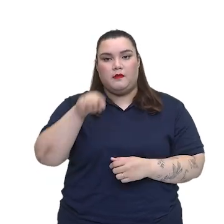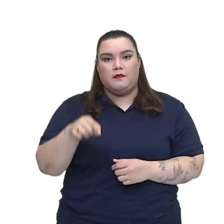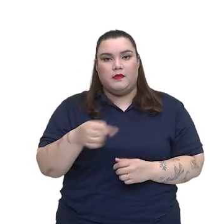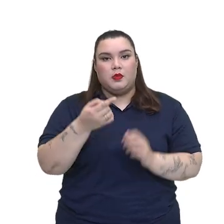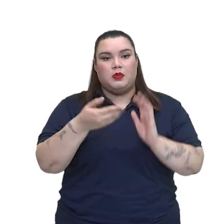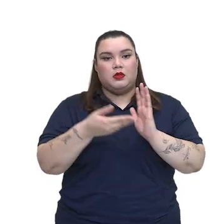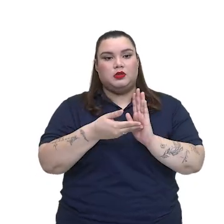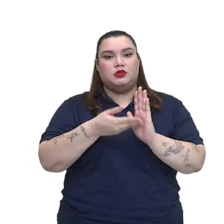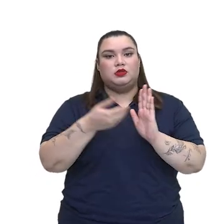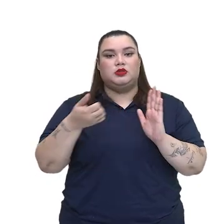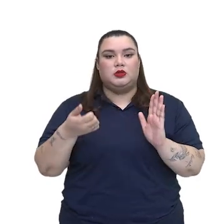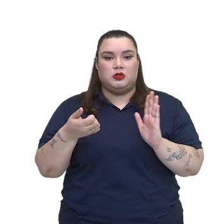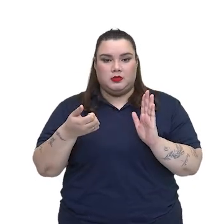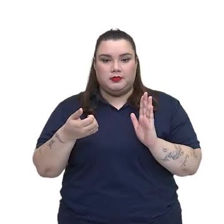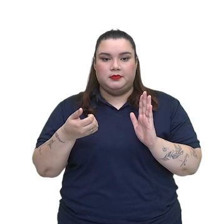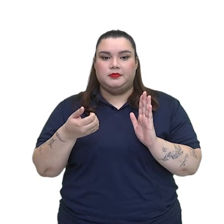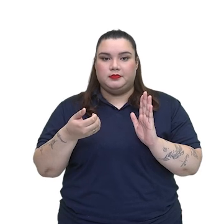vírgula.